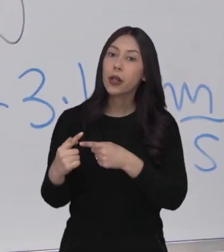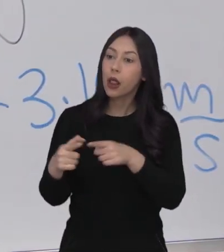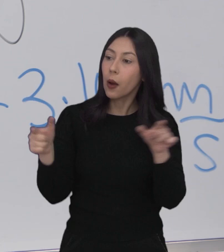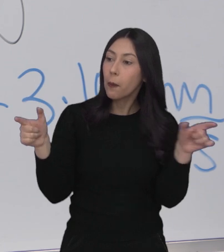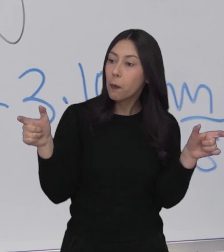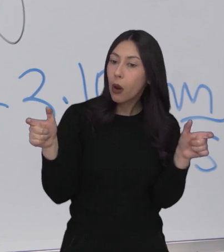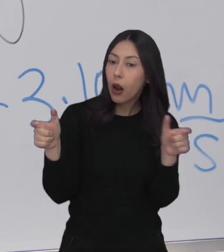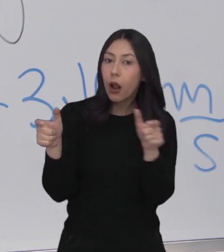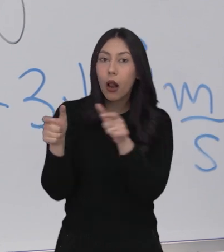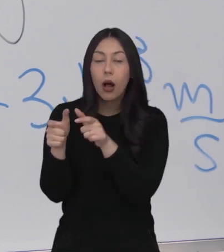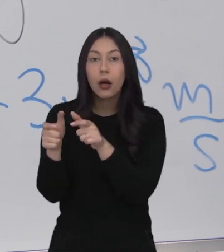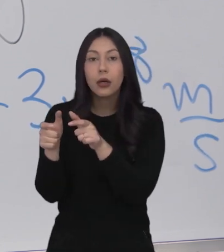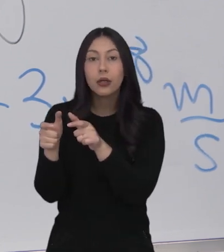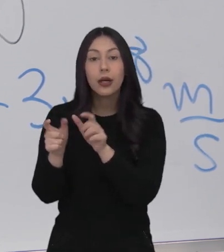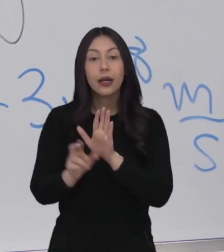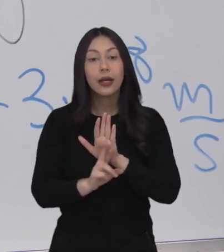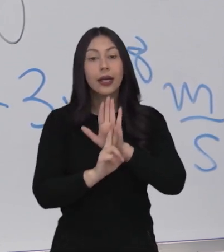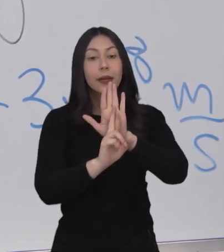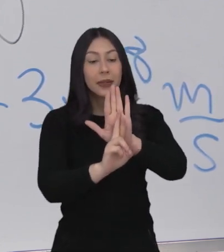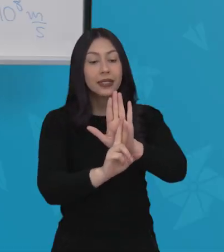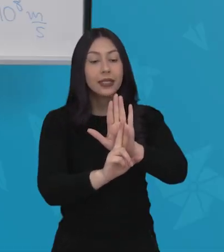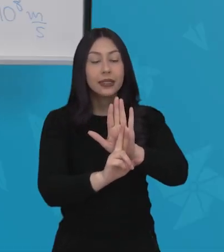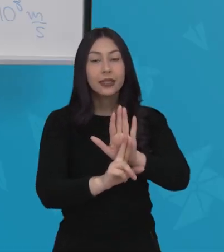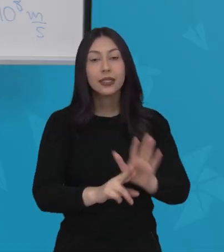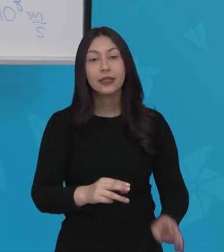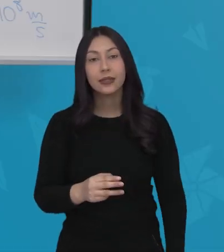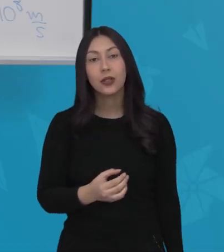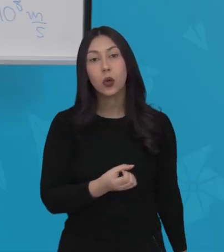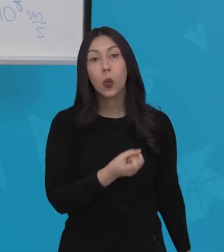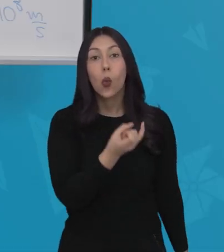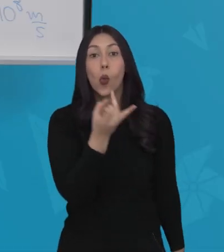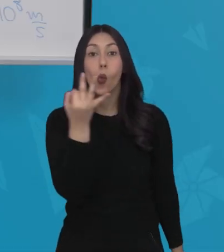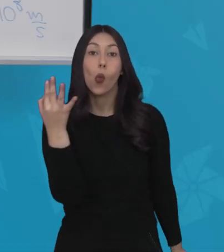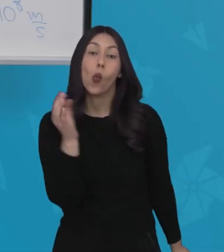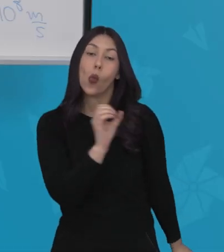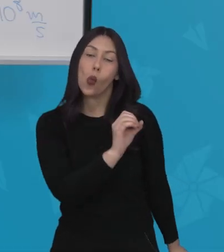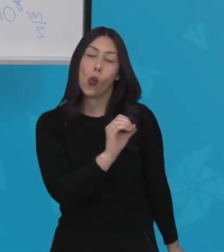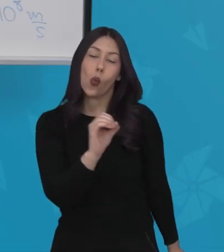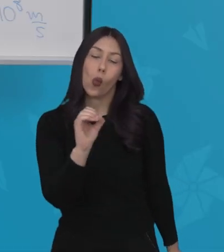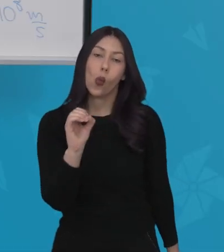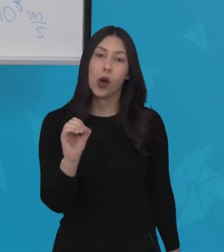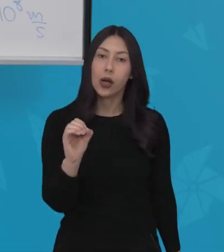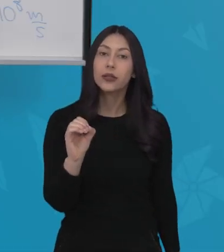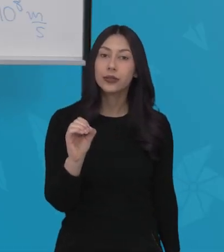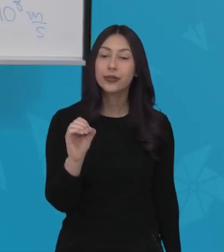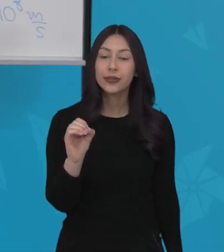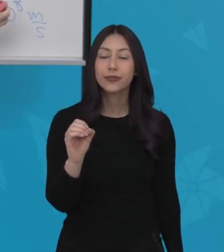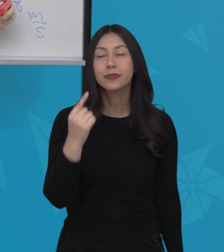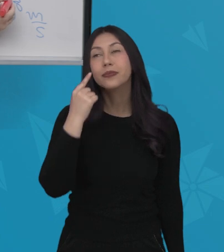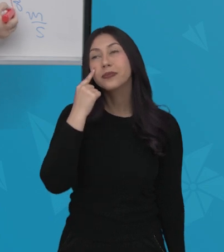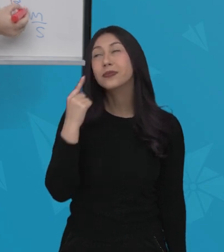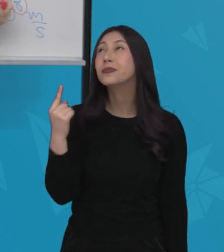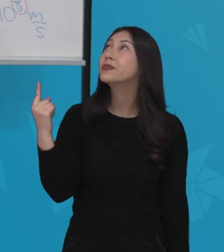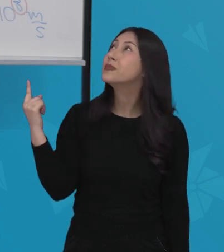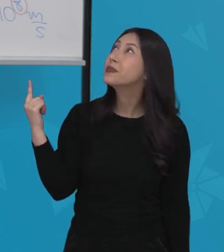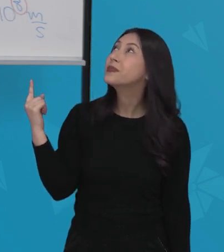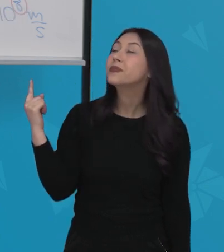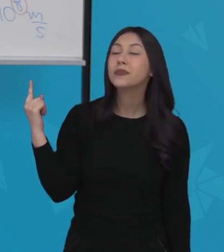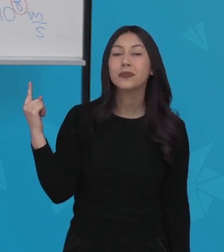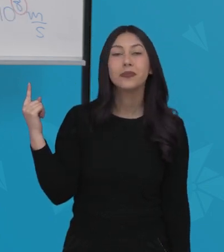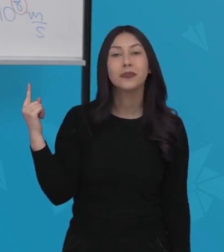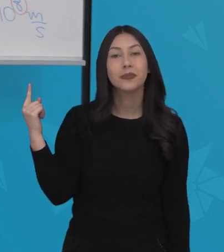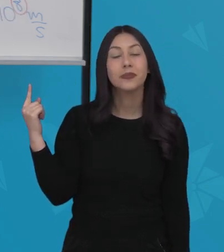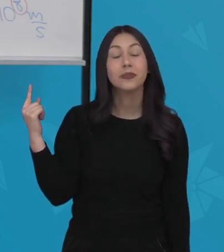esse 10 à oitava representa esse número de zeros que a gente tem aqui. A gente tem 8 zeros aqui, então aparece esse 10 à oitava